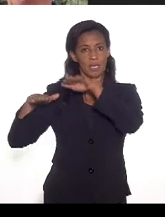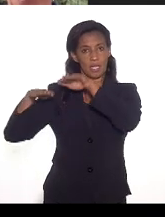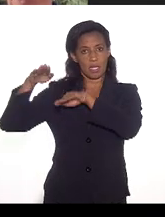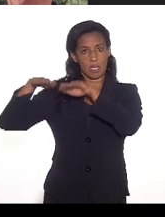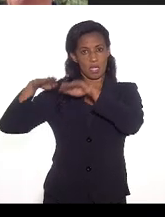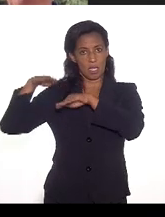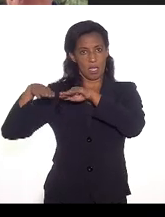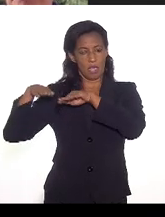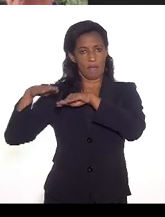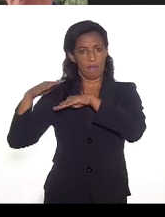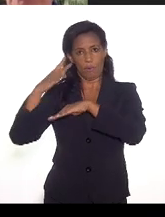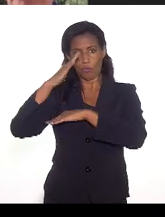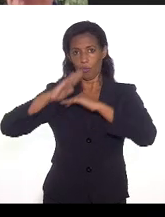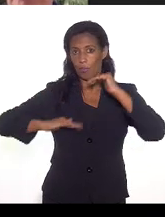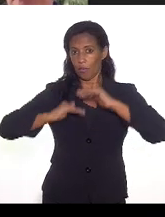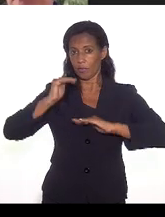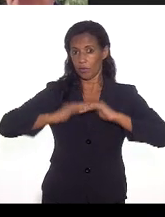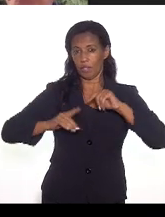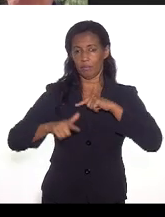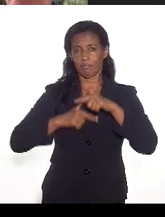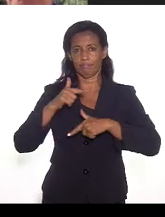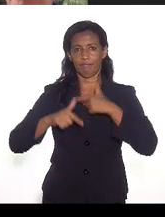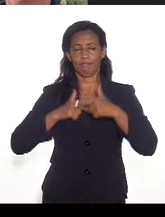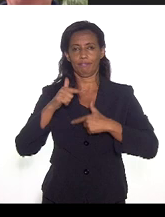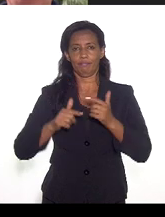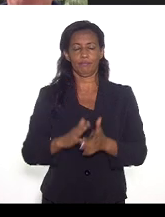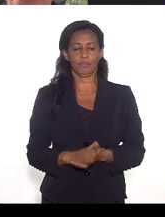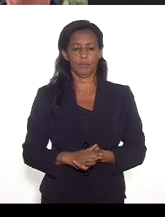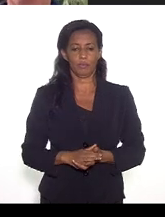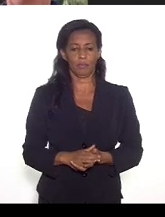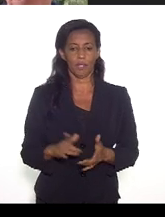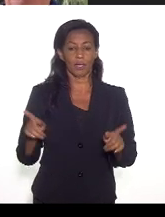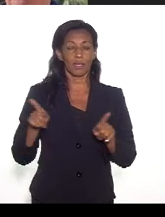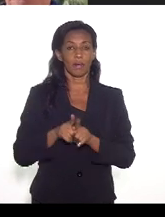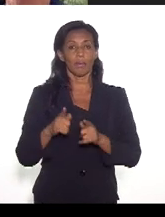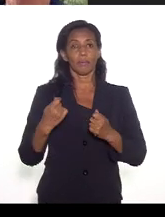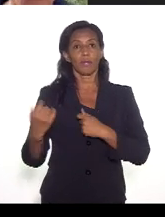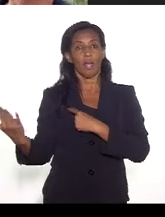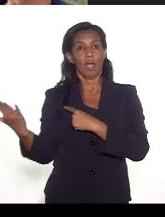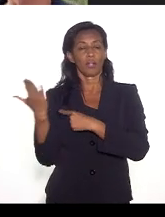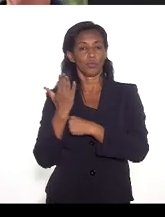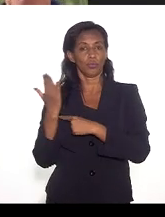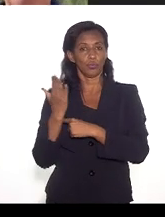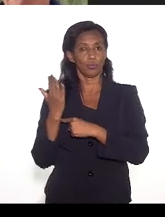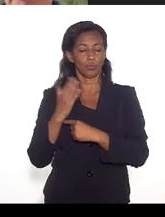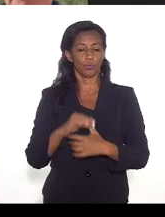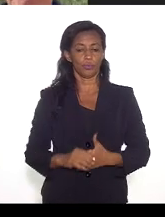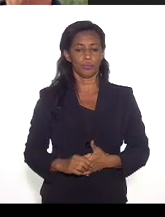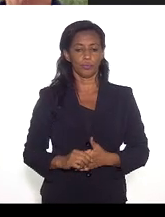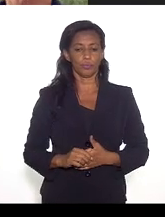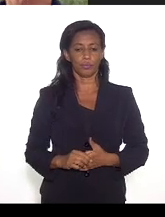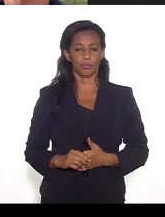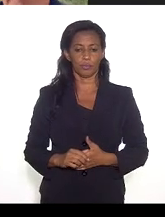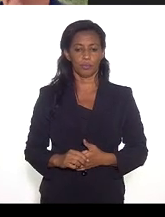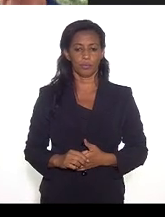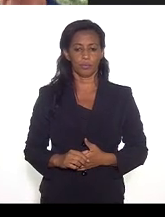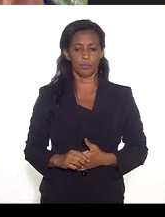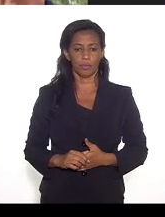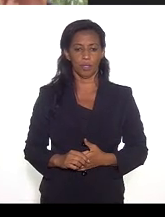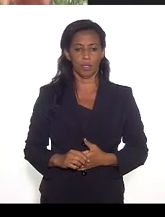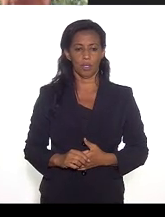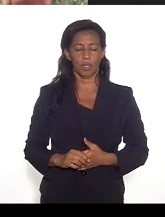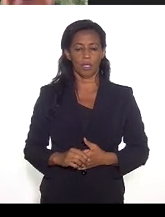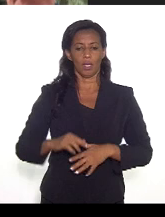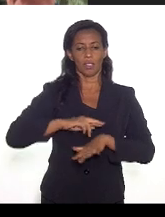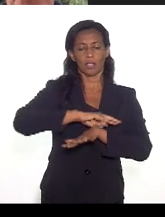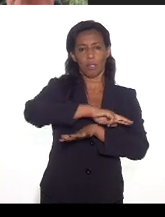de excelência para atuarmos. Outro ponto que nós precisamos muito da ajuda é dirimir esse emaranhado,